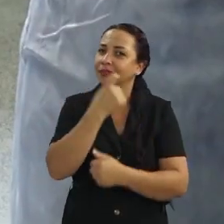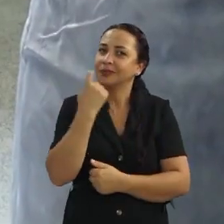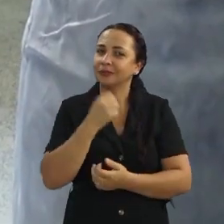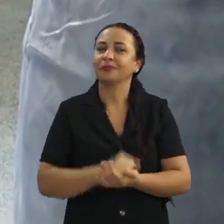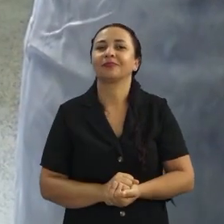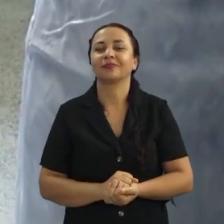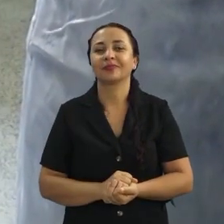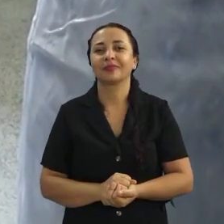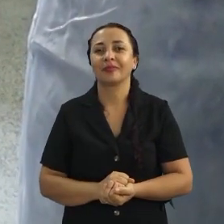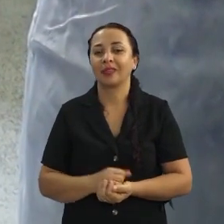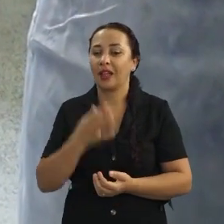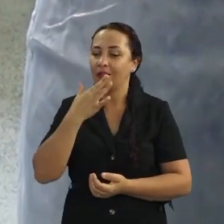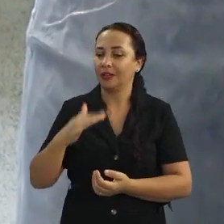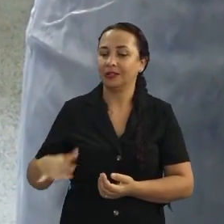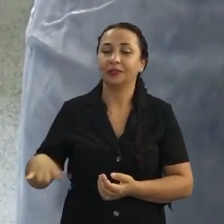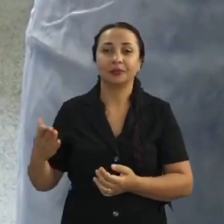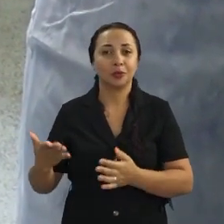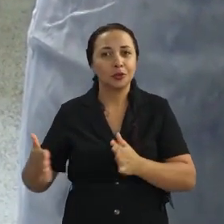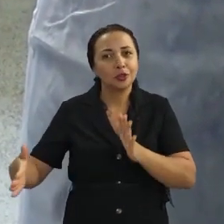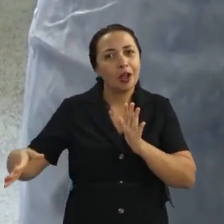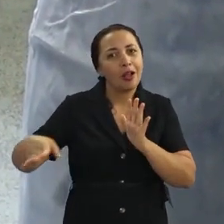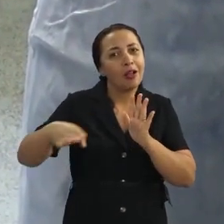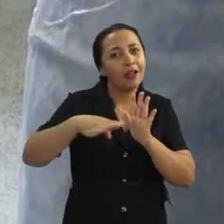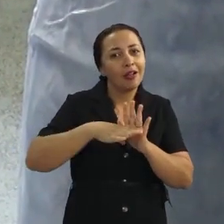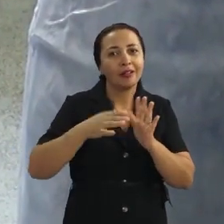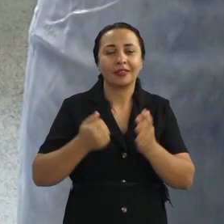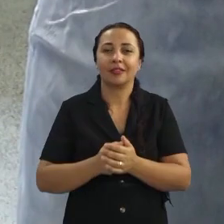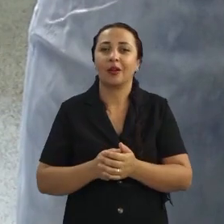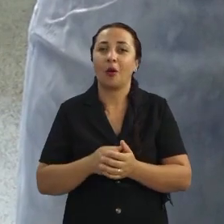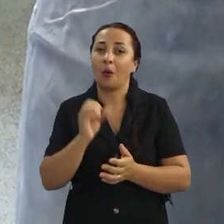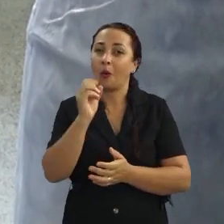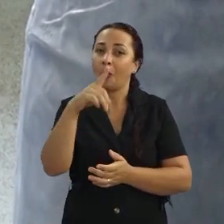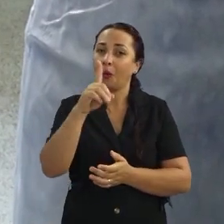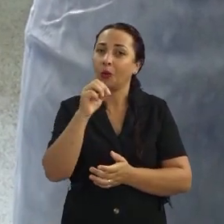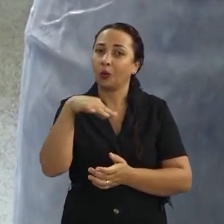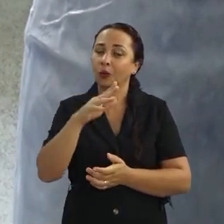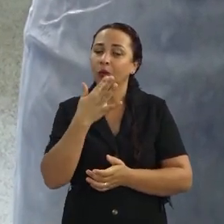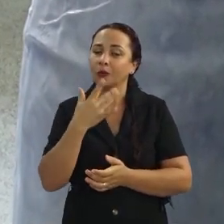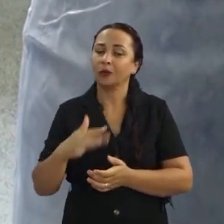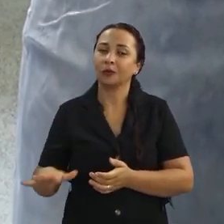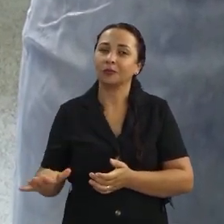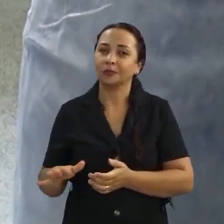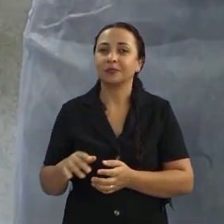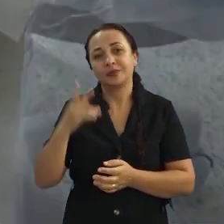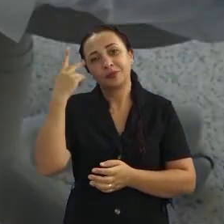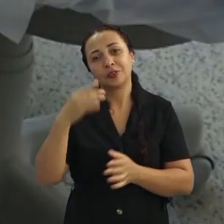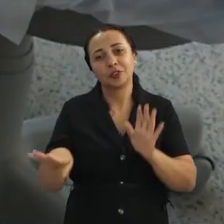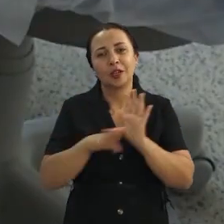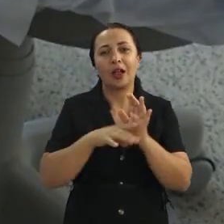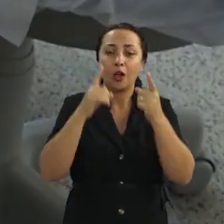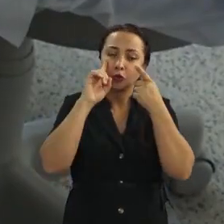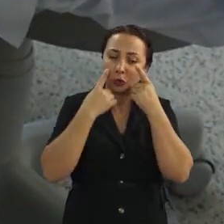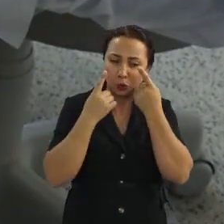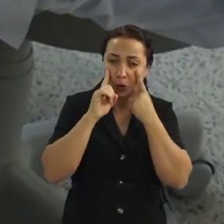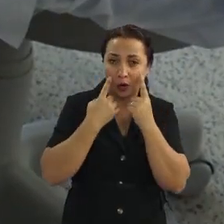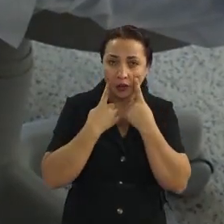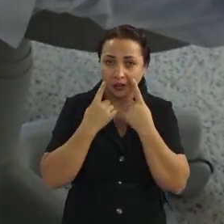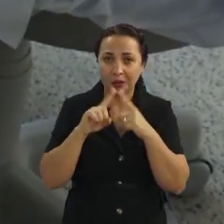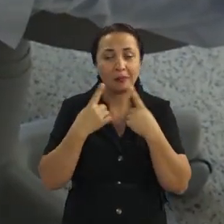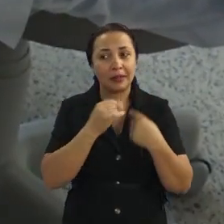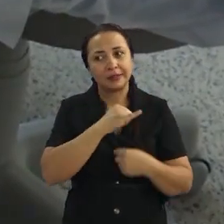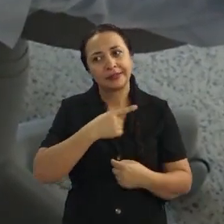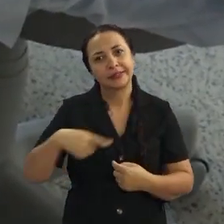Então as crianças podem chegar até um dos grandes desafios odontopediatria é a criança pode até chegar chorando